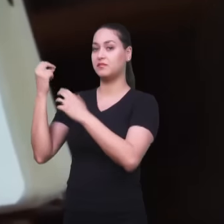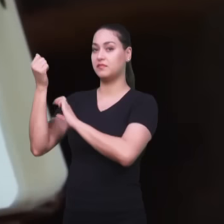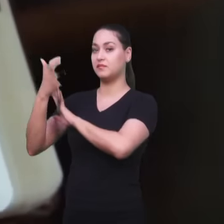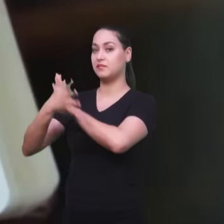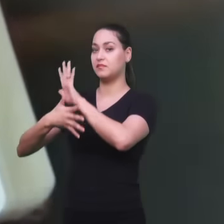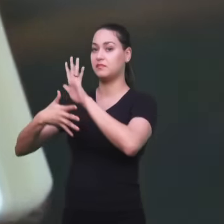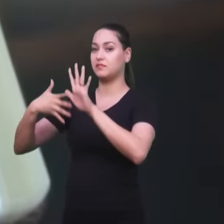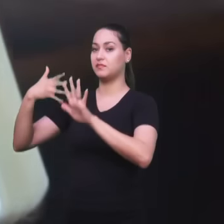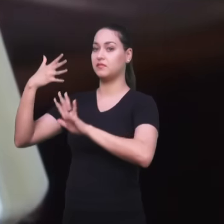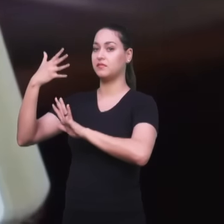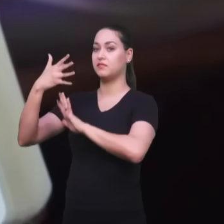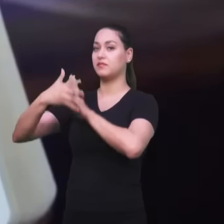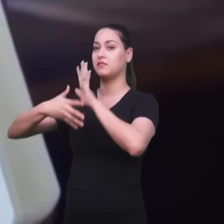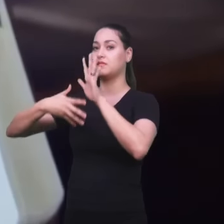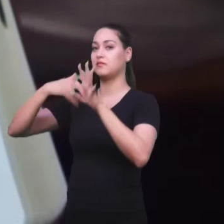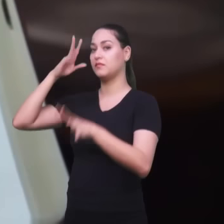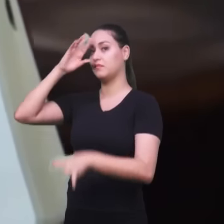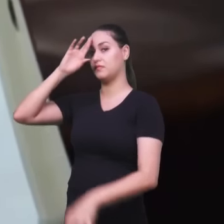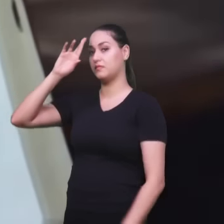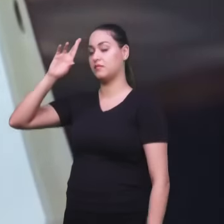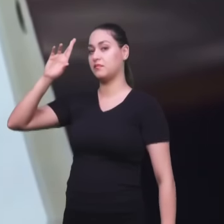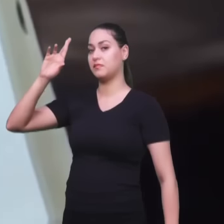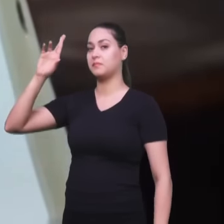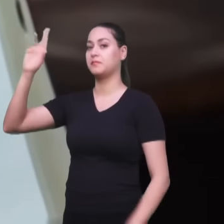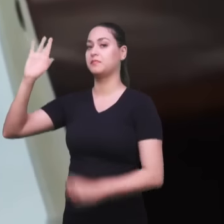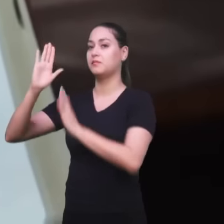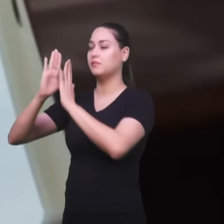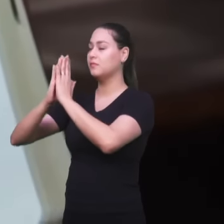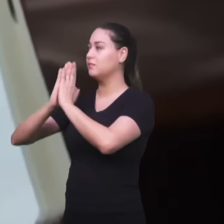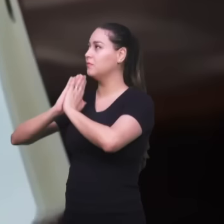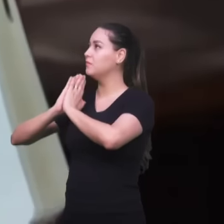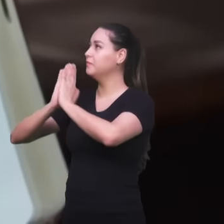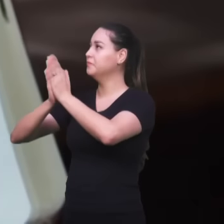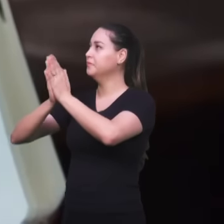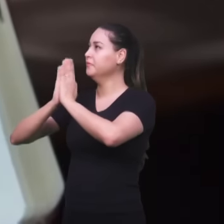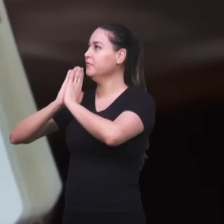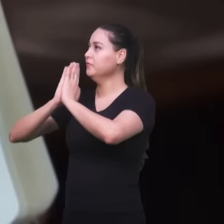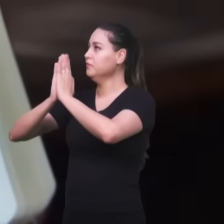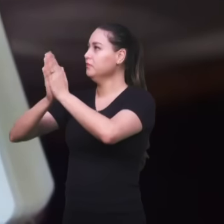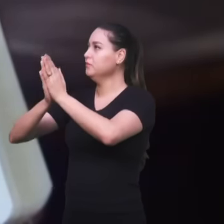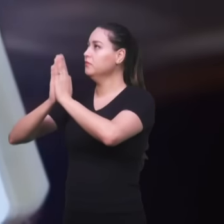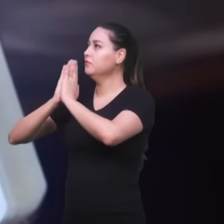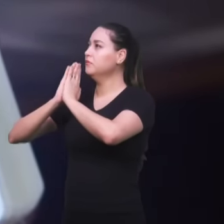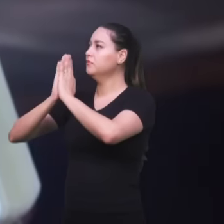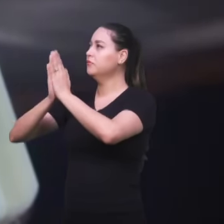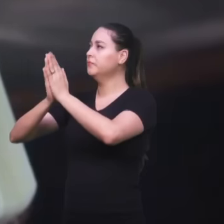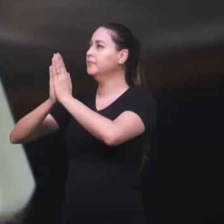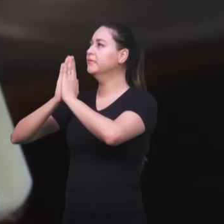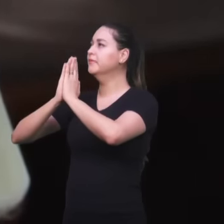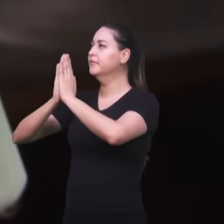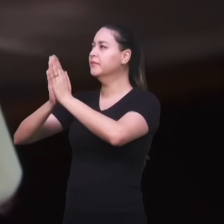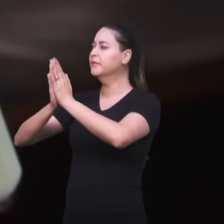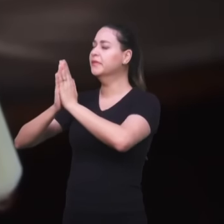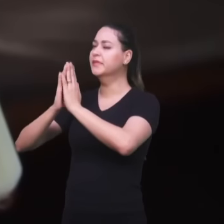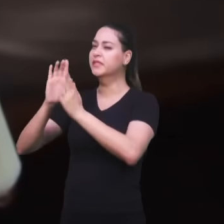Com a minha voz dá o Senhor sombrio